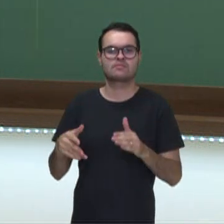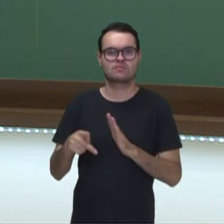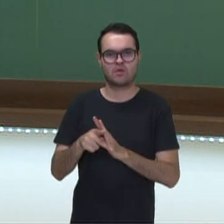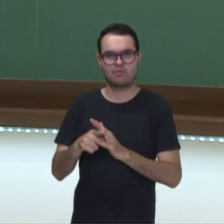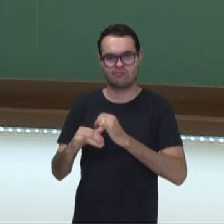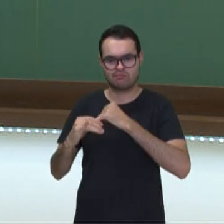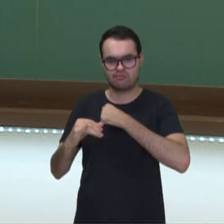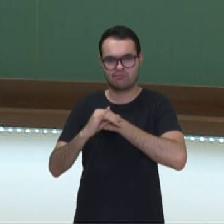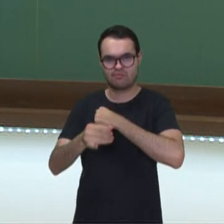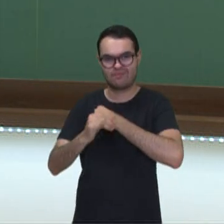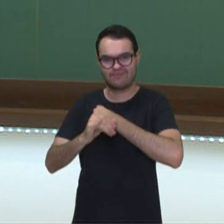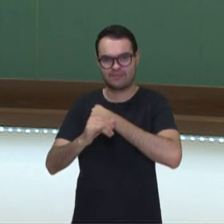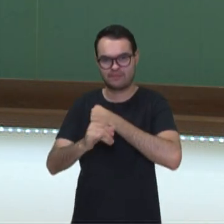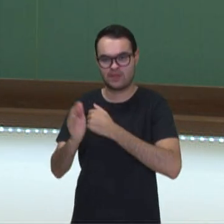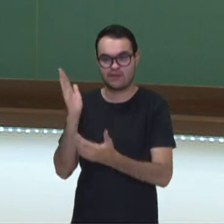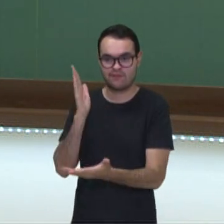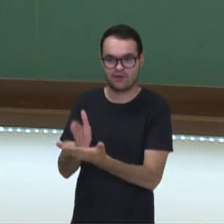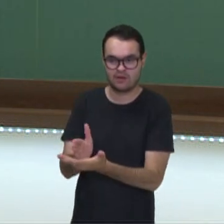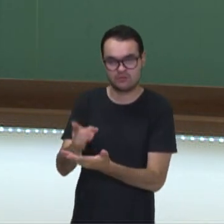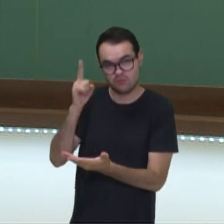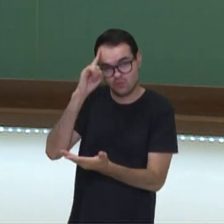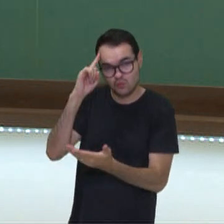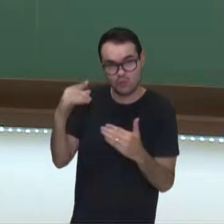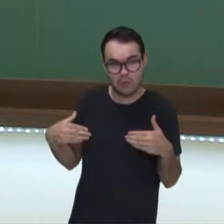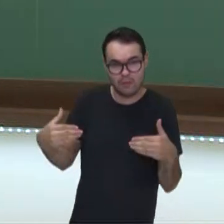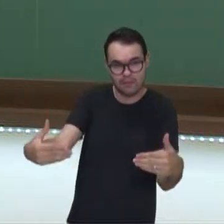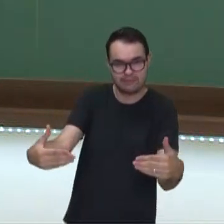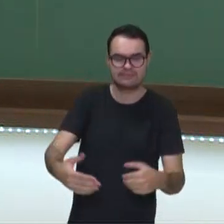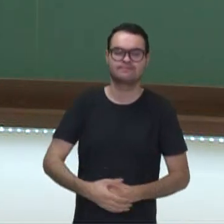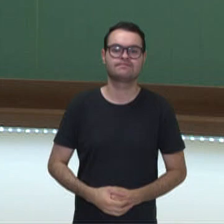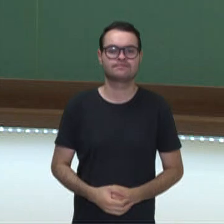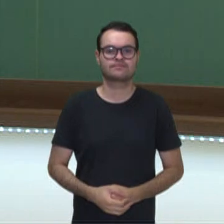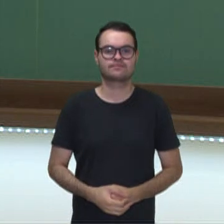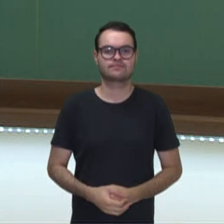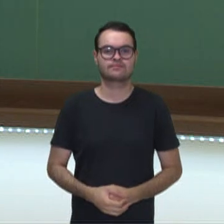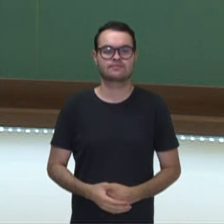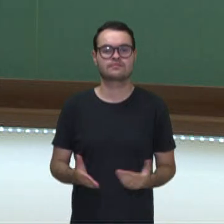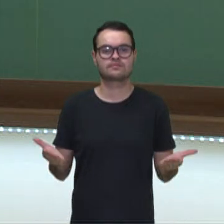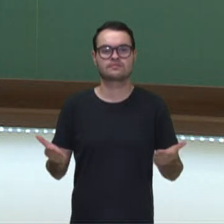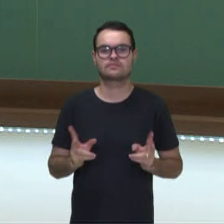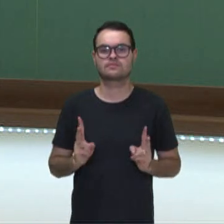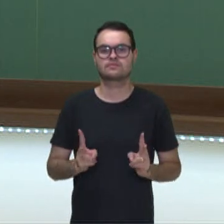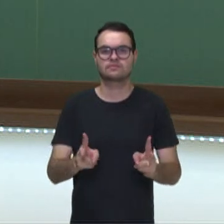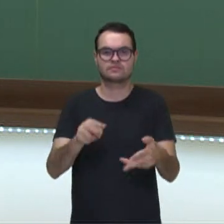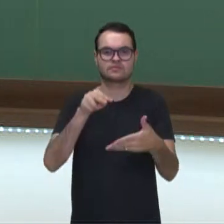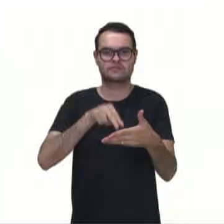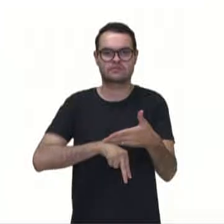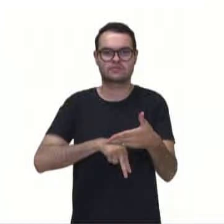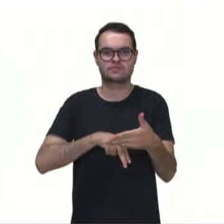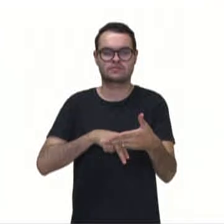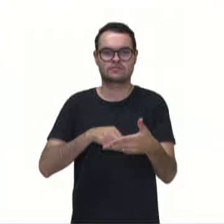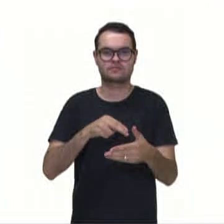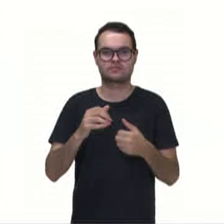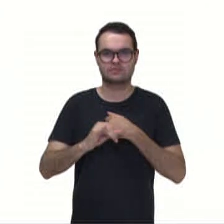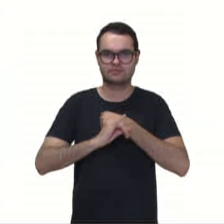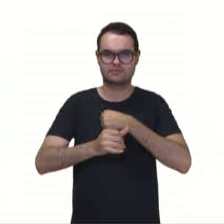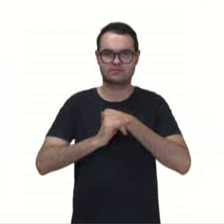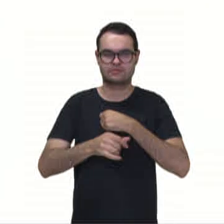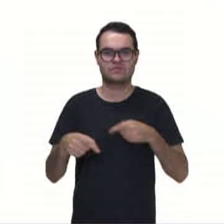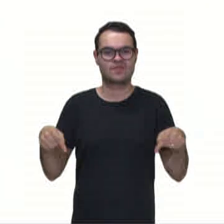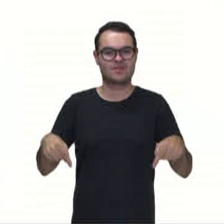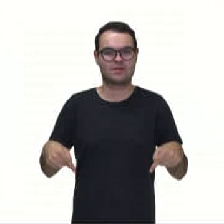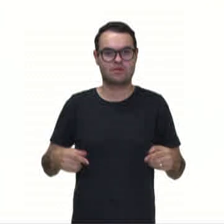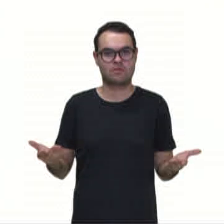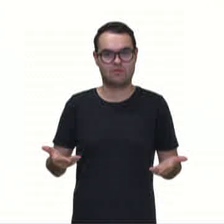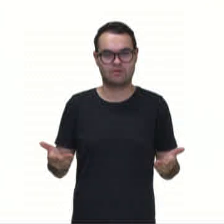crônica, em fatos do dia a dia. Pois bem, vamos continuar a nossa leitura da crônica. Atualmente estou